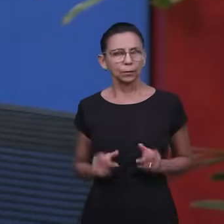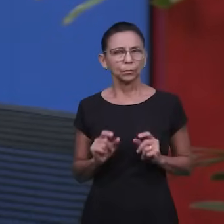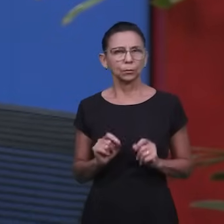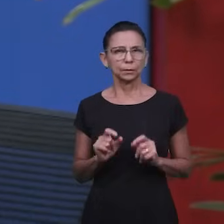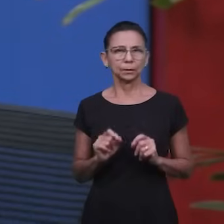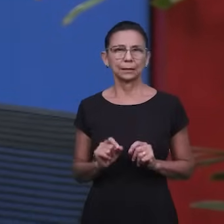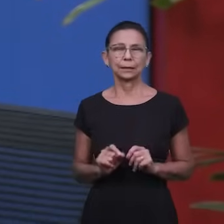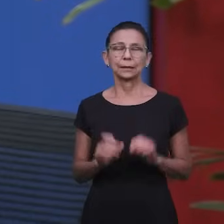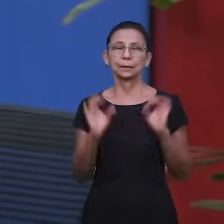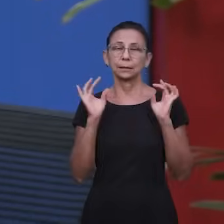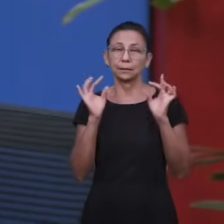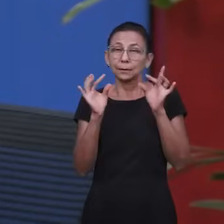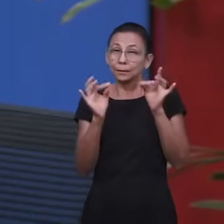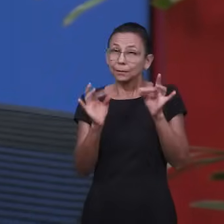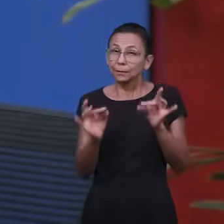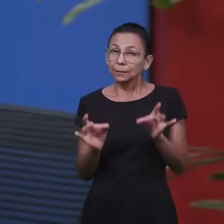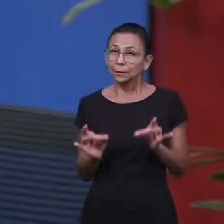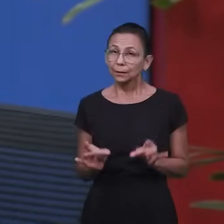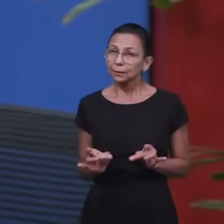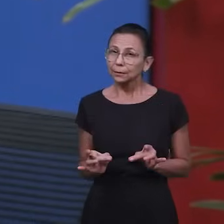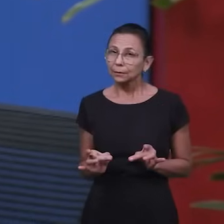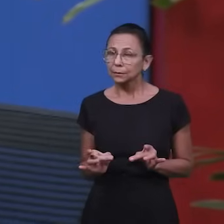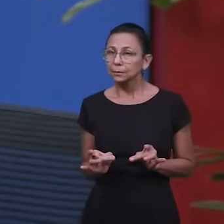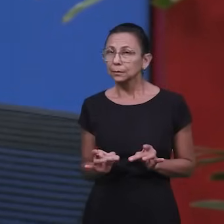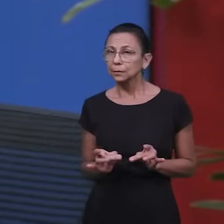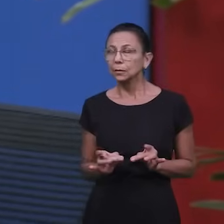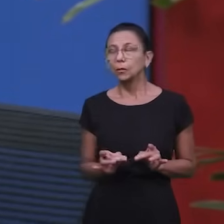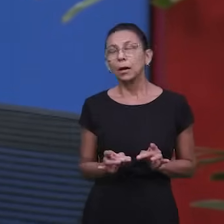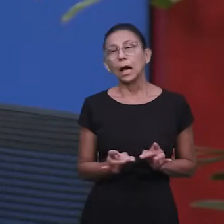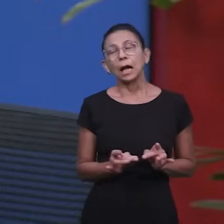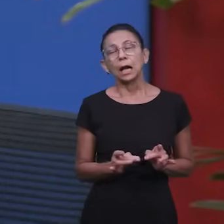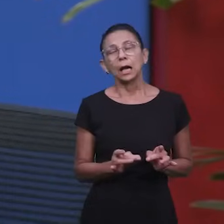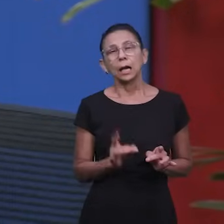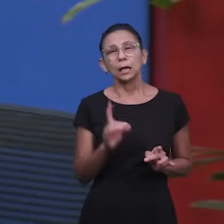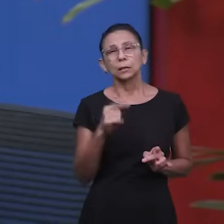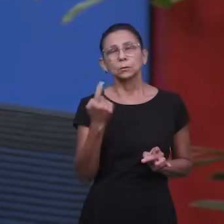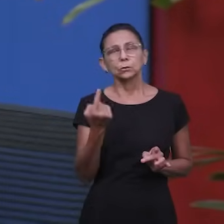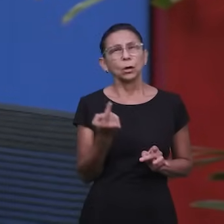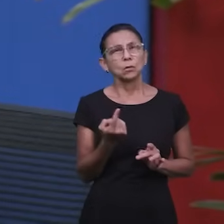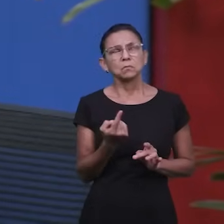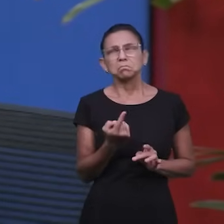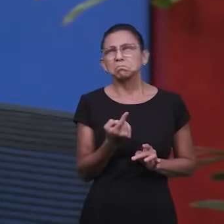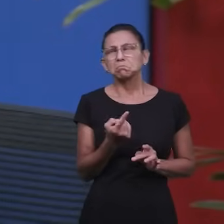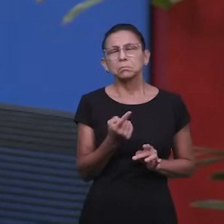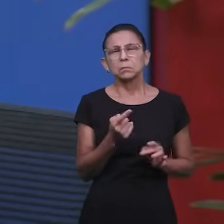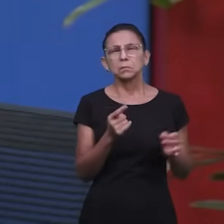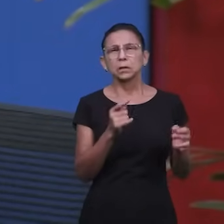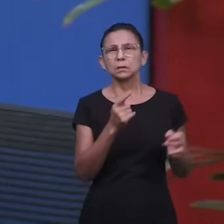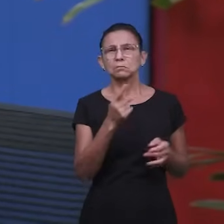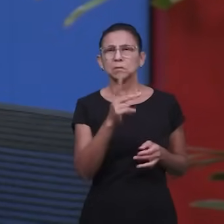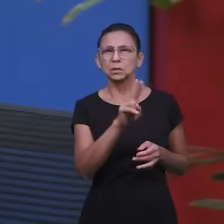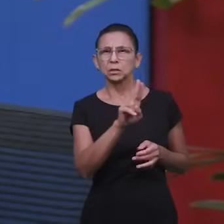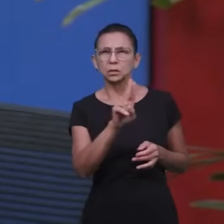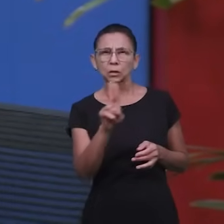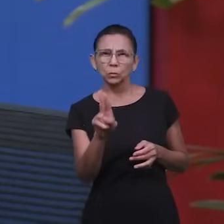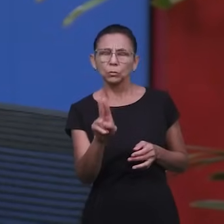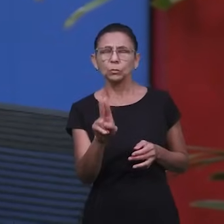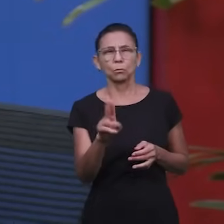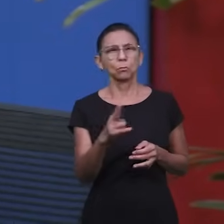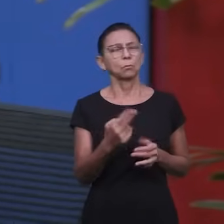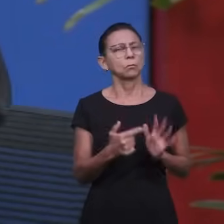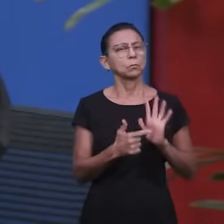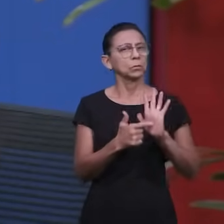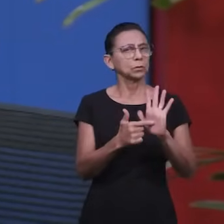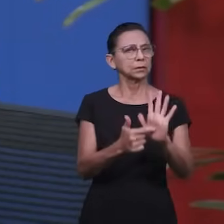esclarecer aqui um detalhe. Nós não vamos identificar as pessoas,